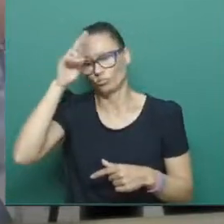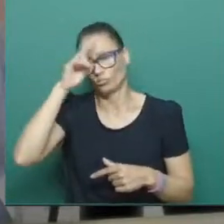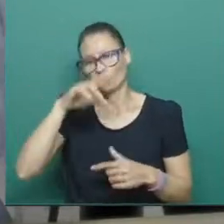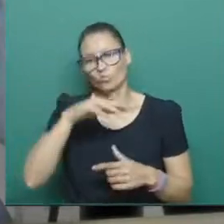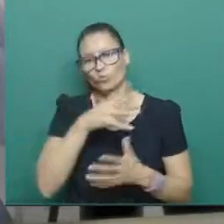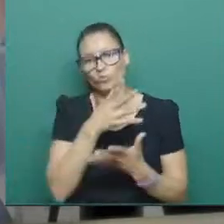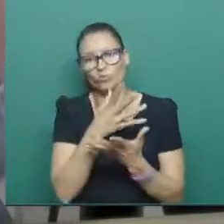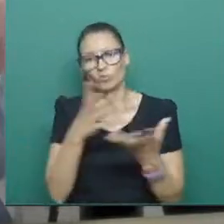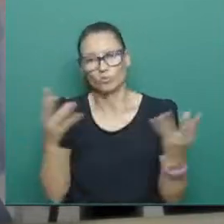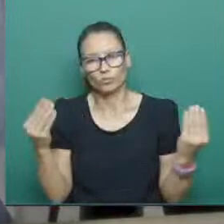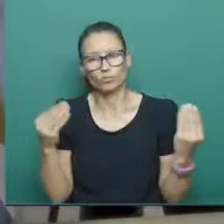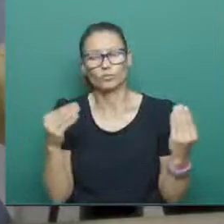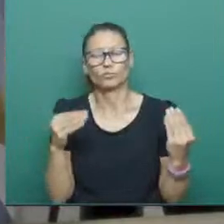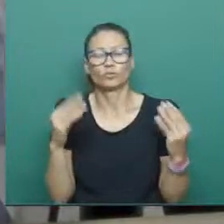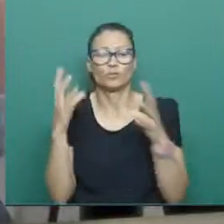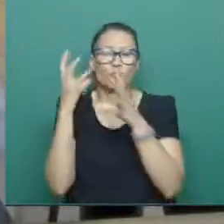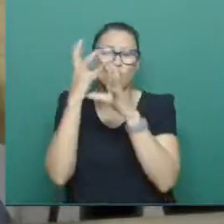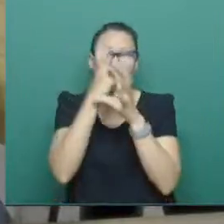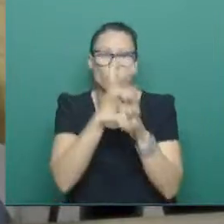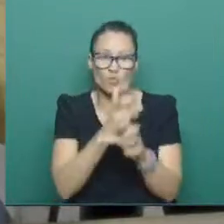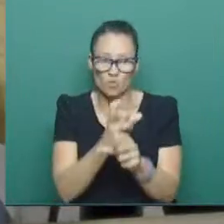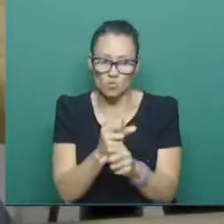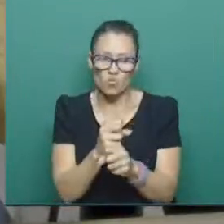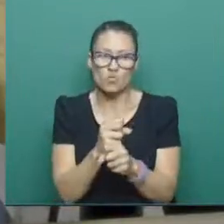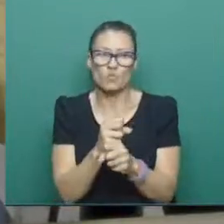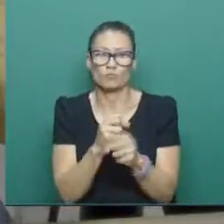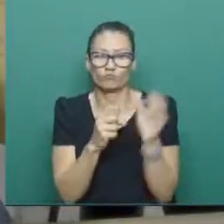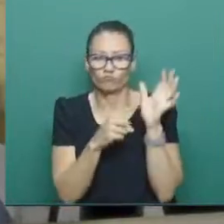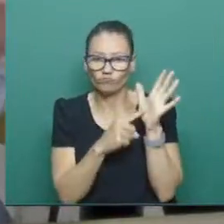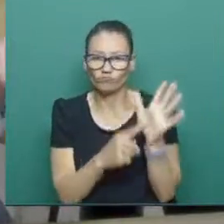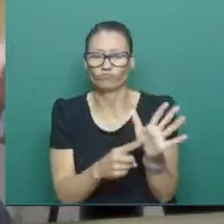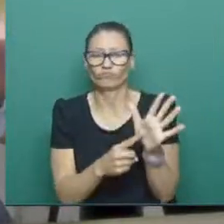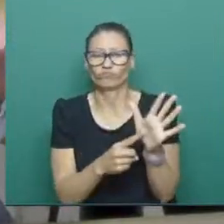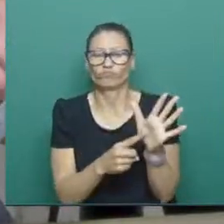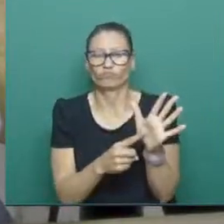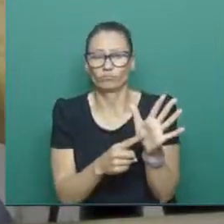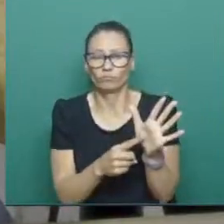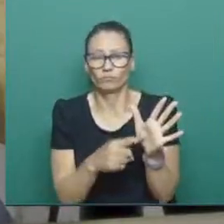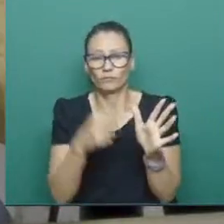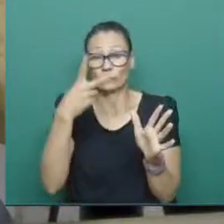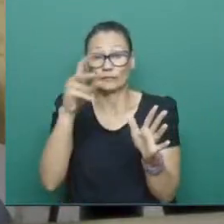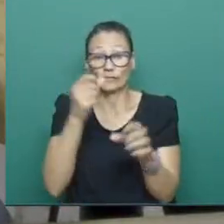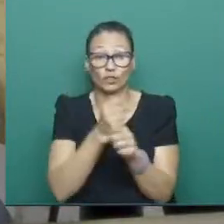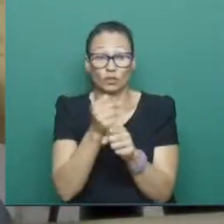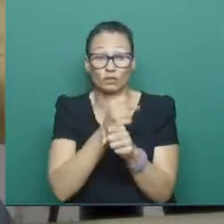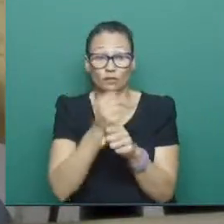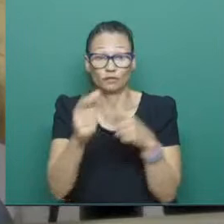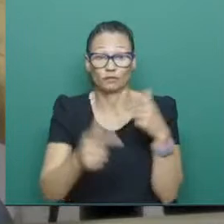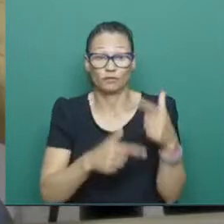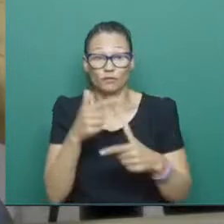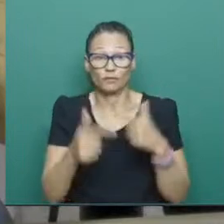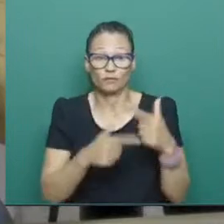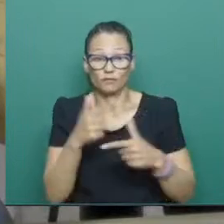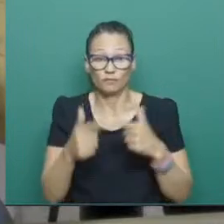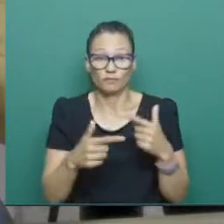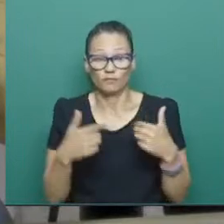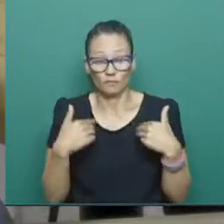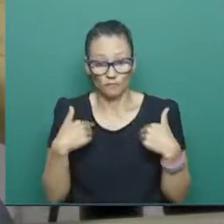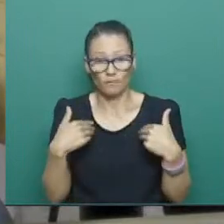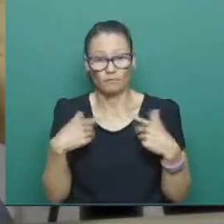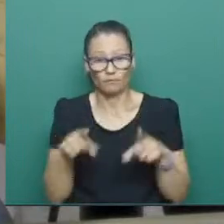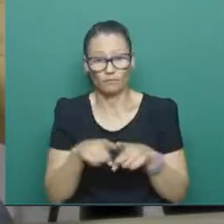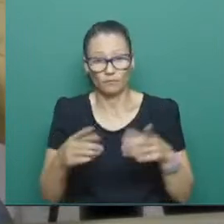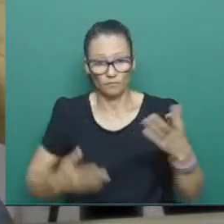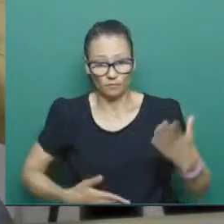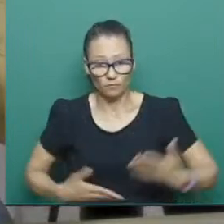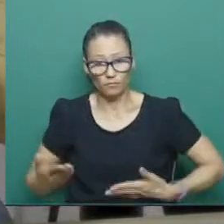com o acúmulo que ela fez, a apresentação aqui, que é de 20 anos de trabalho. Eu sou do serviço público, eu sou funcionária pública, eu sou da educação,